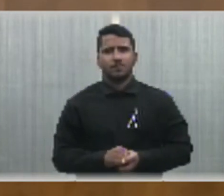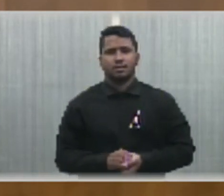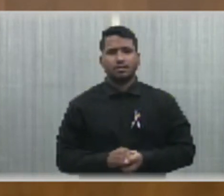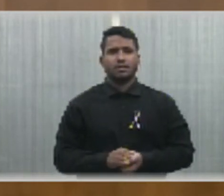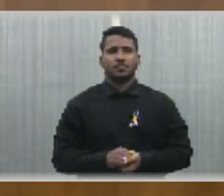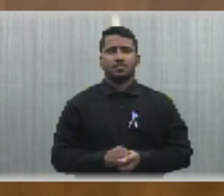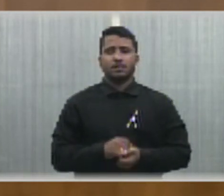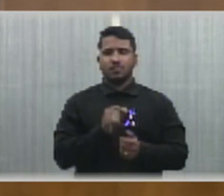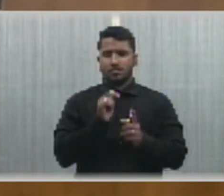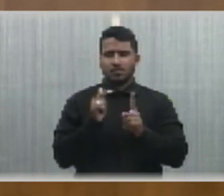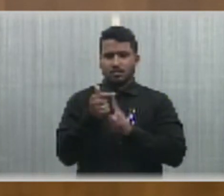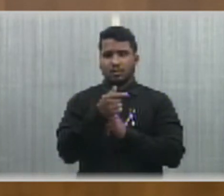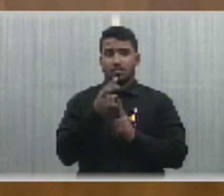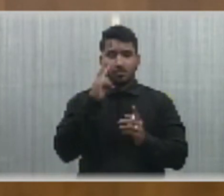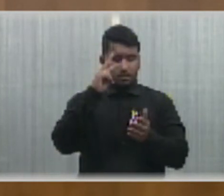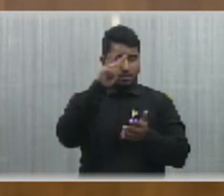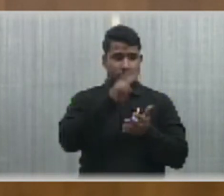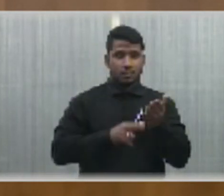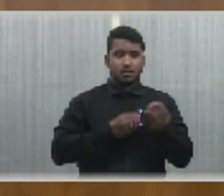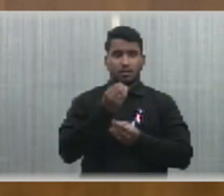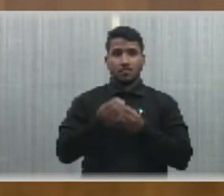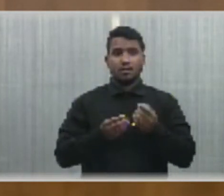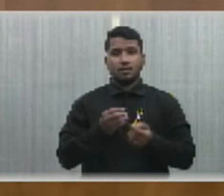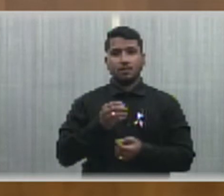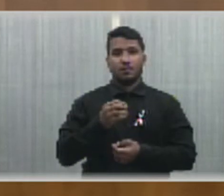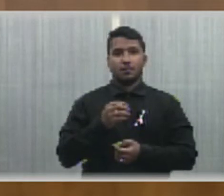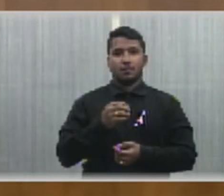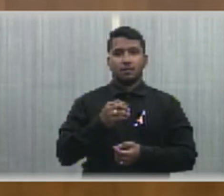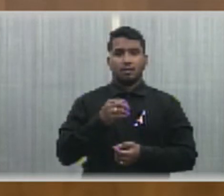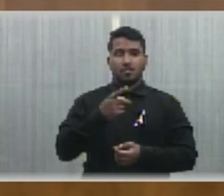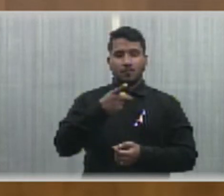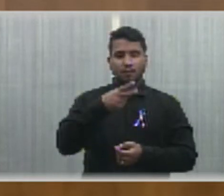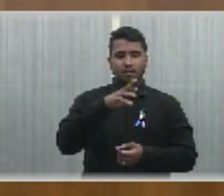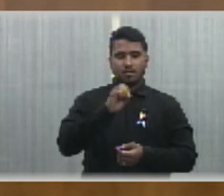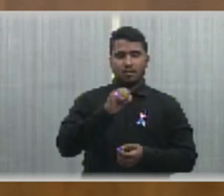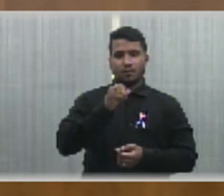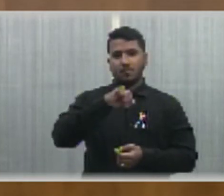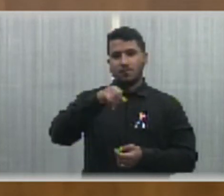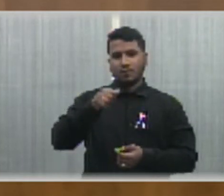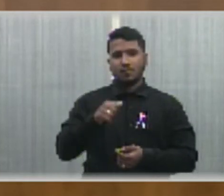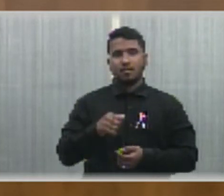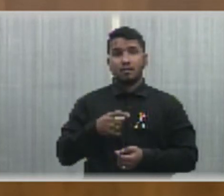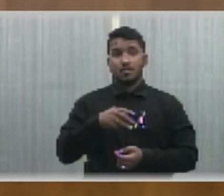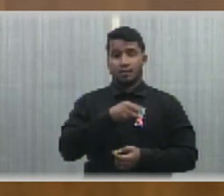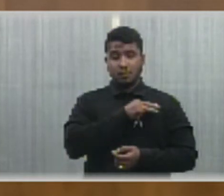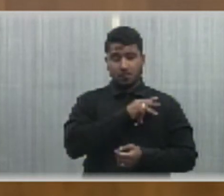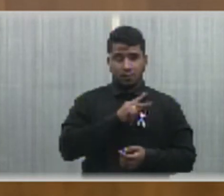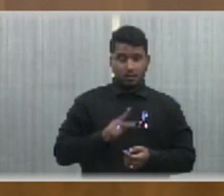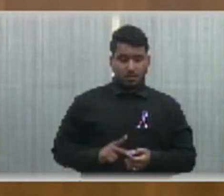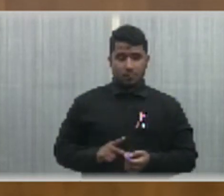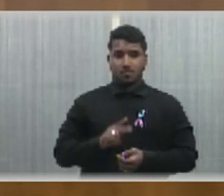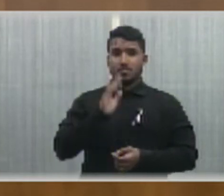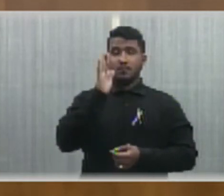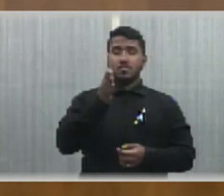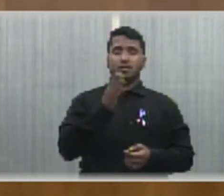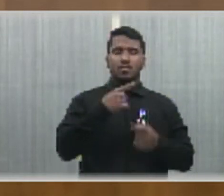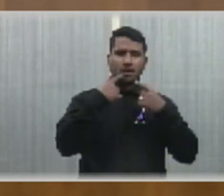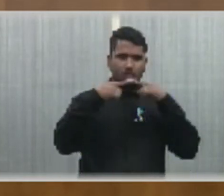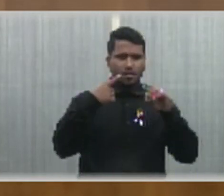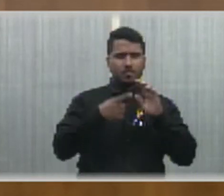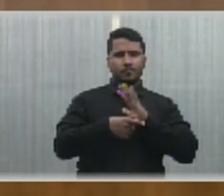só você ler o relatório do Tribunal de Contas sobre o PROAGE. Aí o Ministério Público já tinha